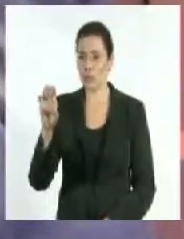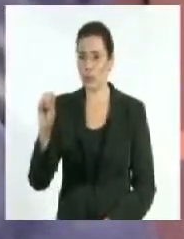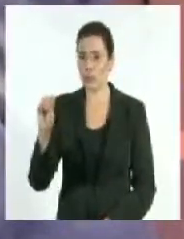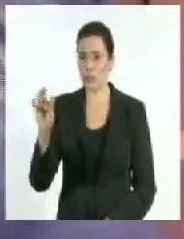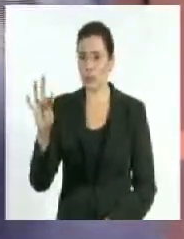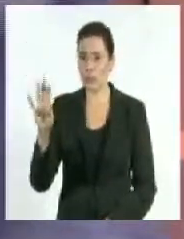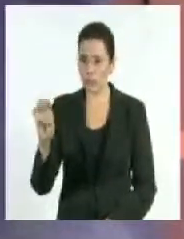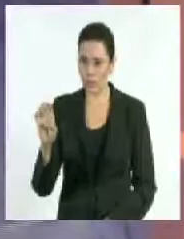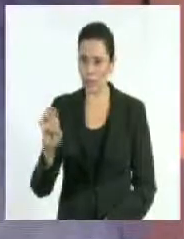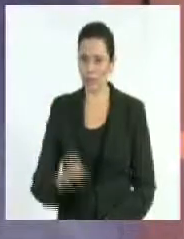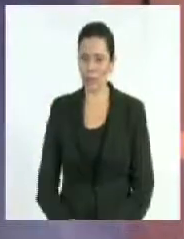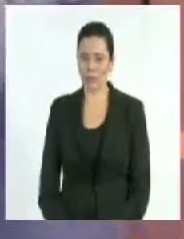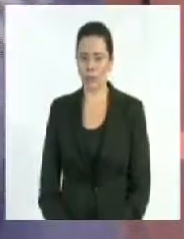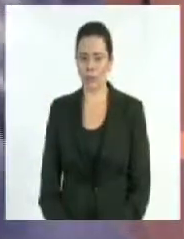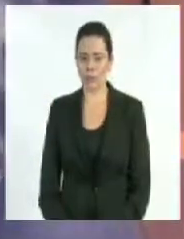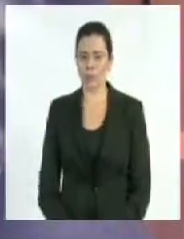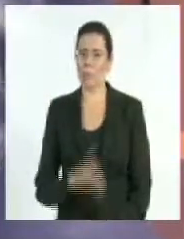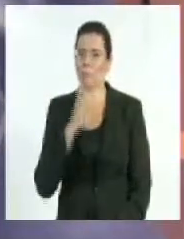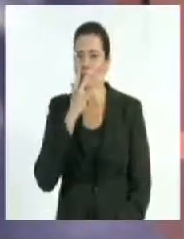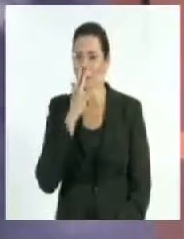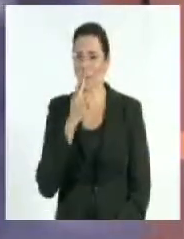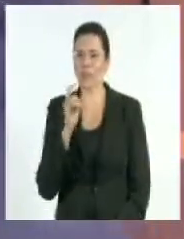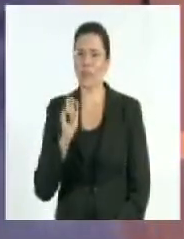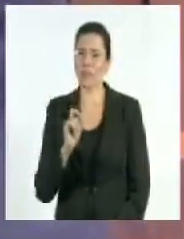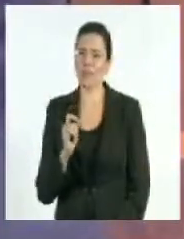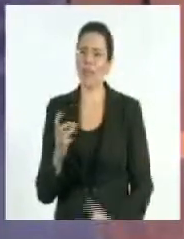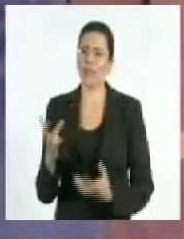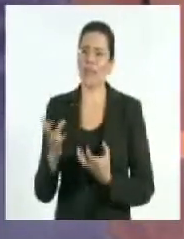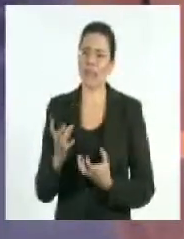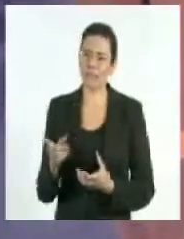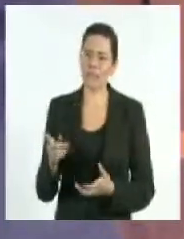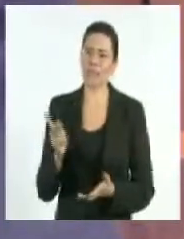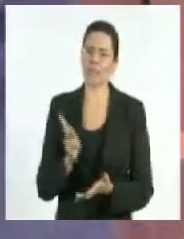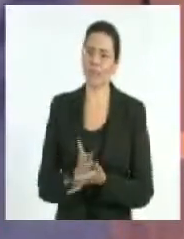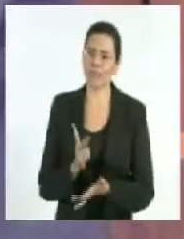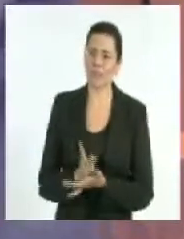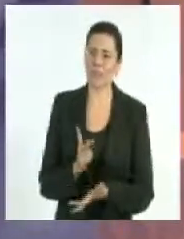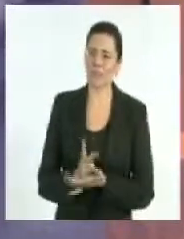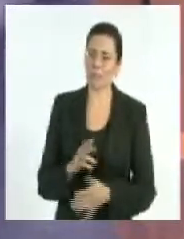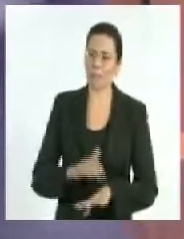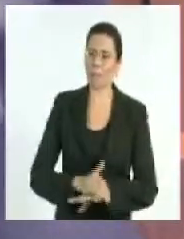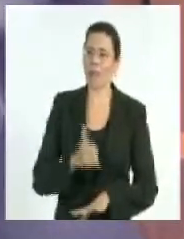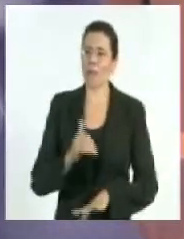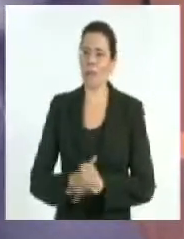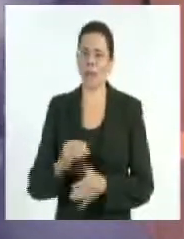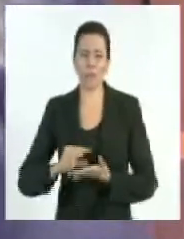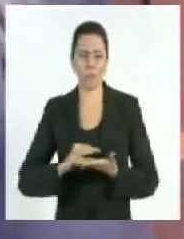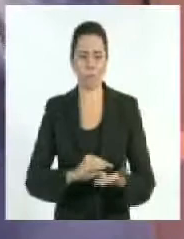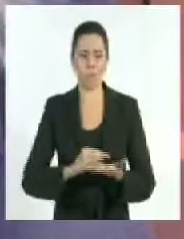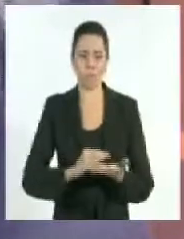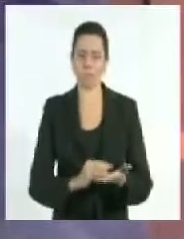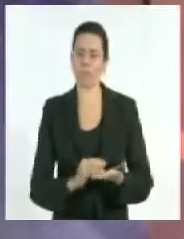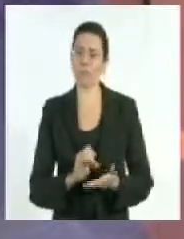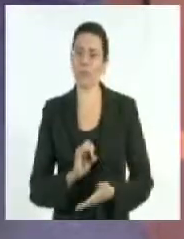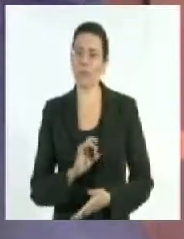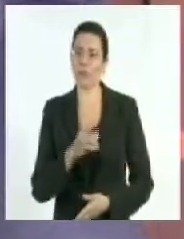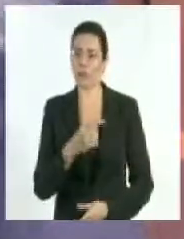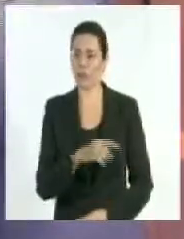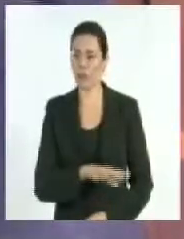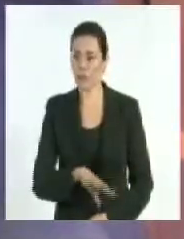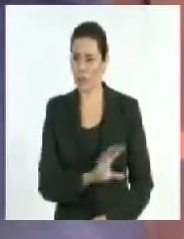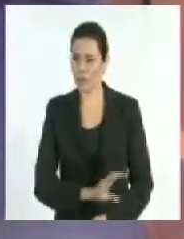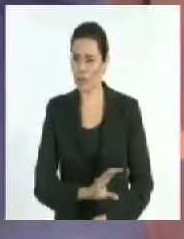recurso como favor para os estados do Nordeste, como é o caso do Maranhão. Então, isso não é bom.